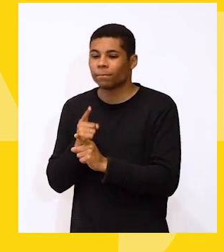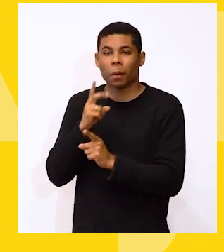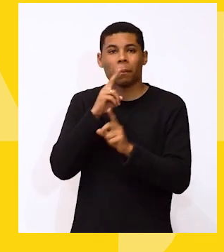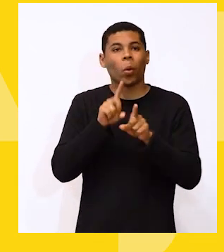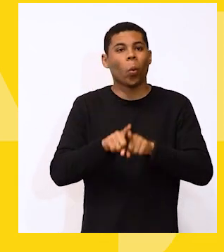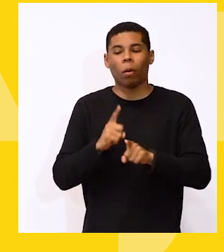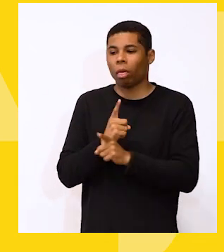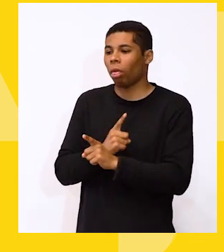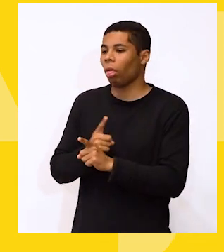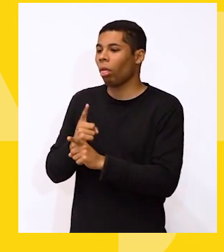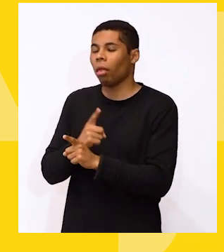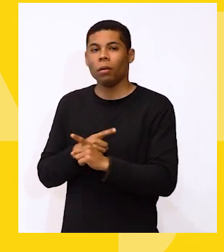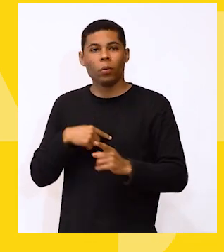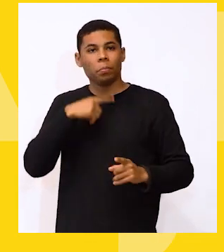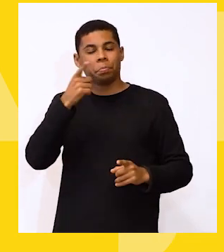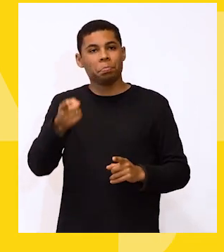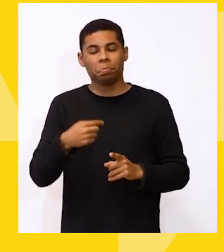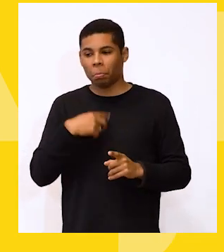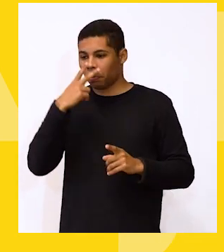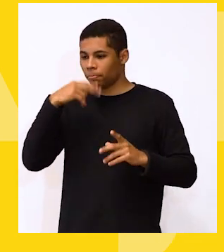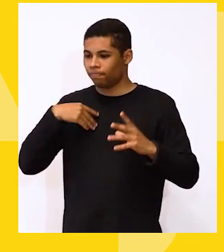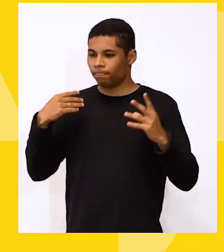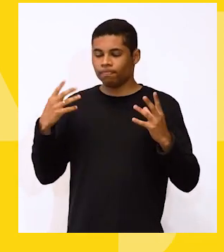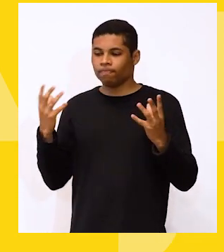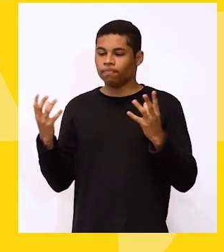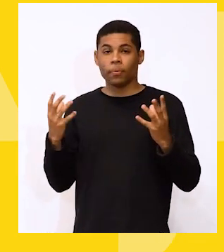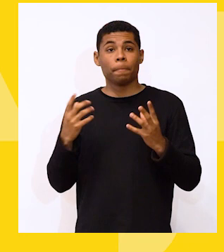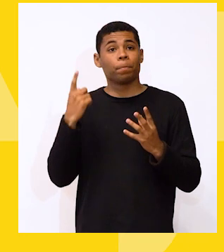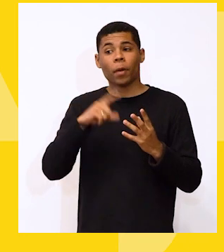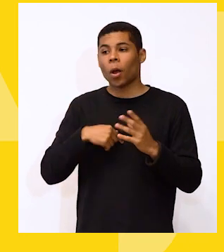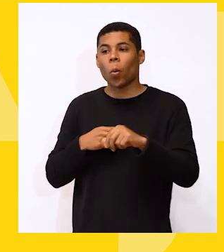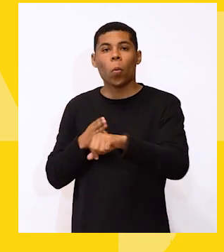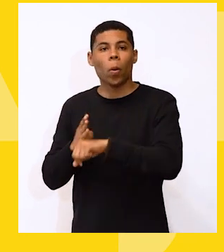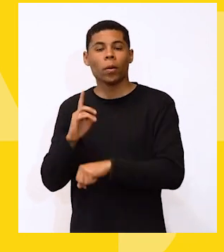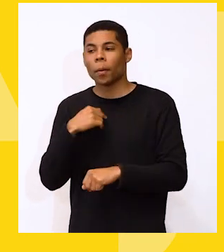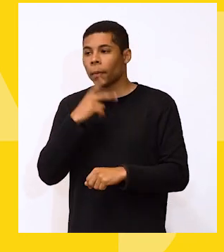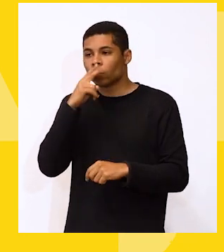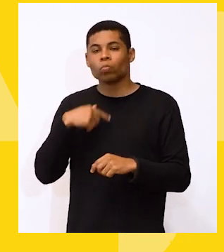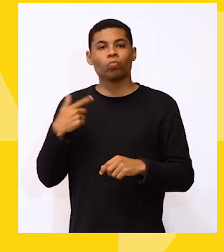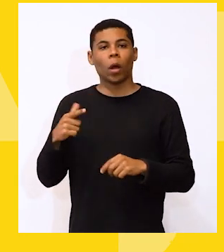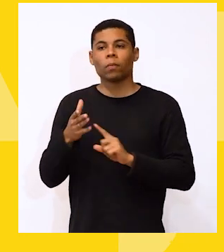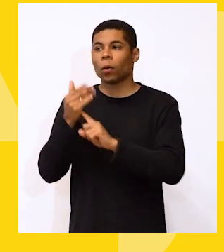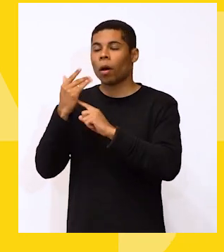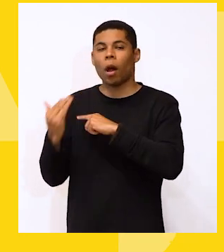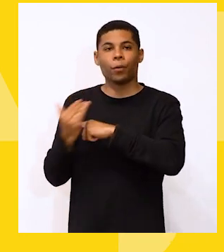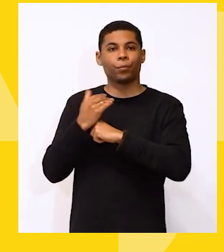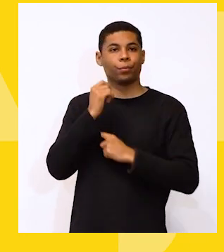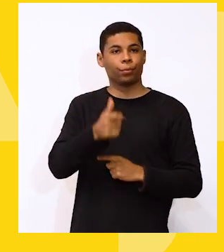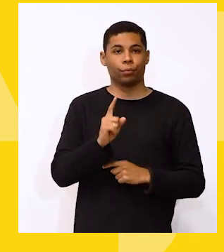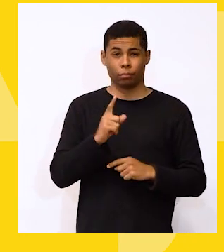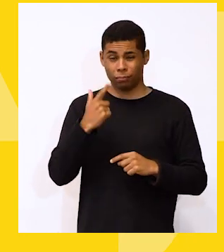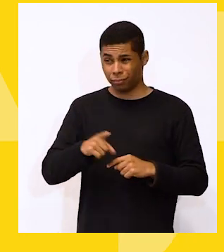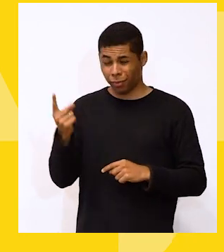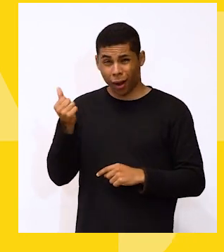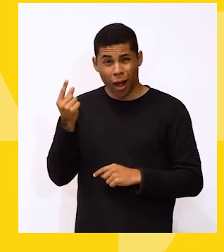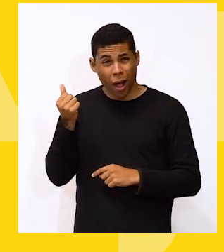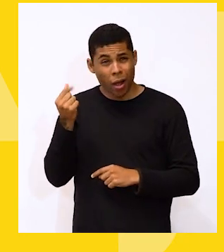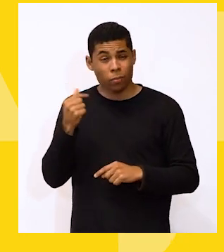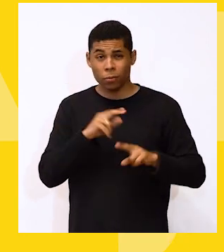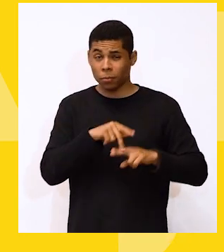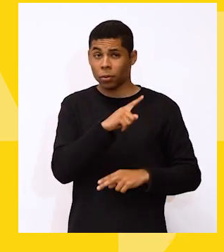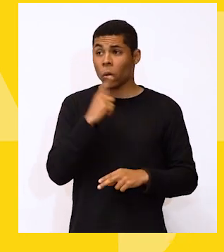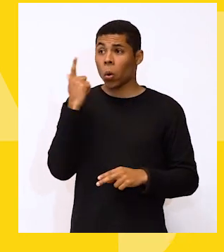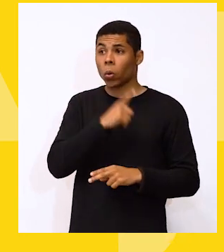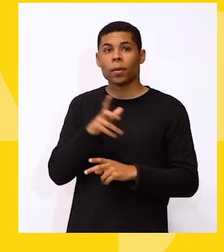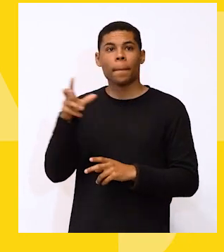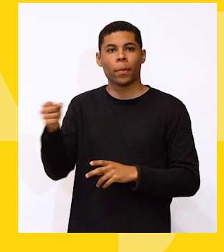geral o acesso e o custo da tecnologia Isso faz parte também de boas